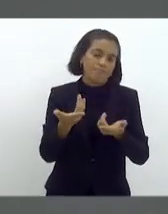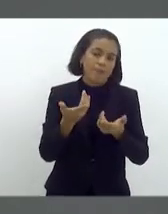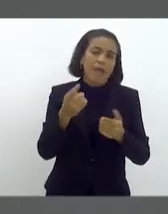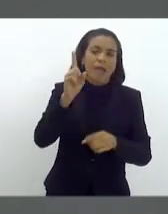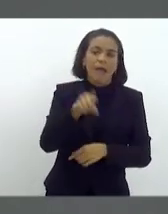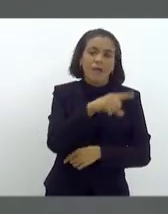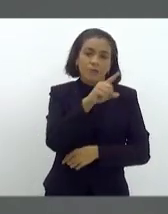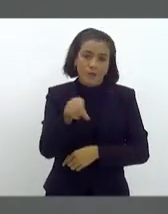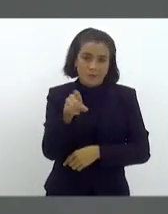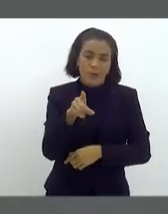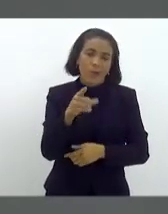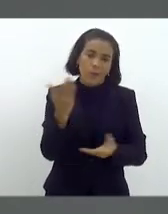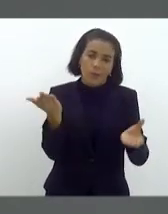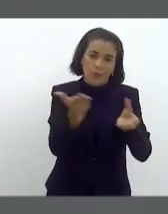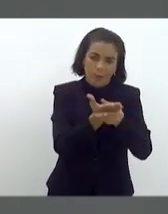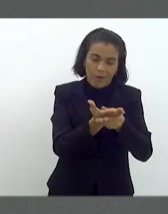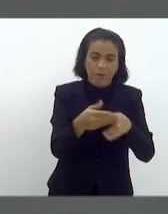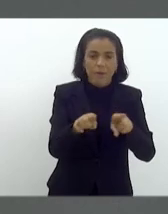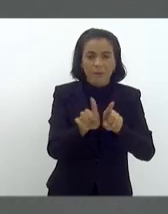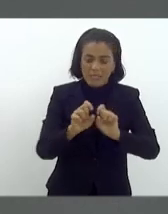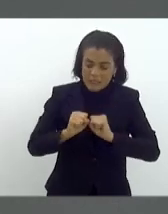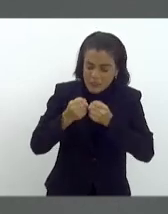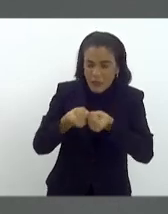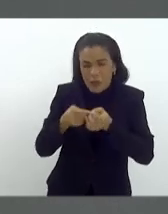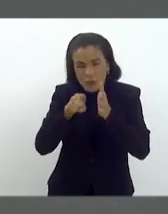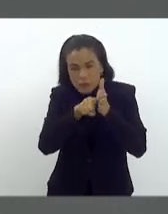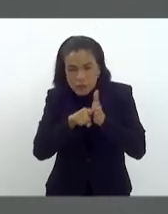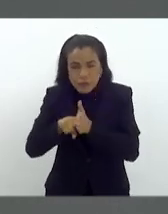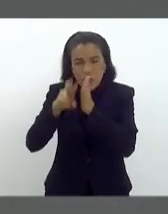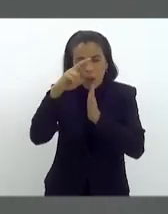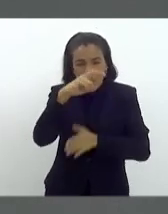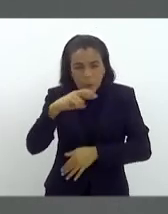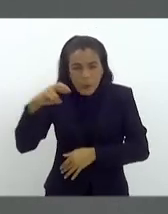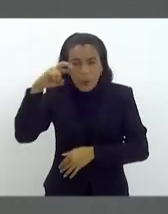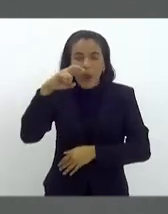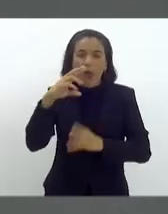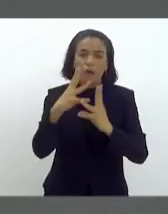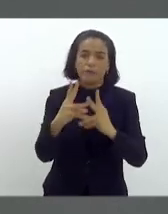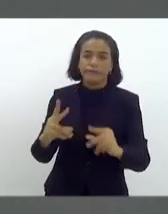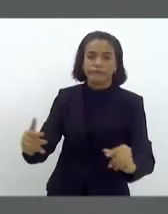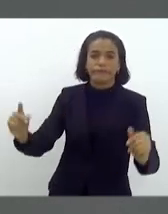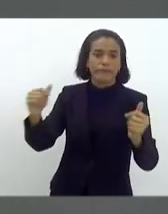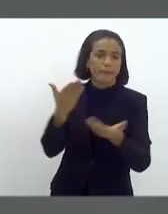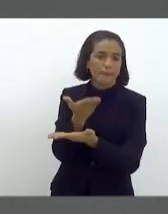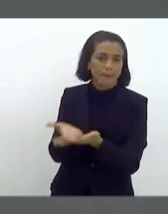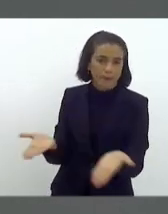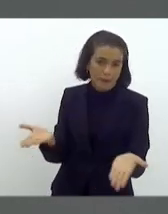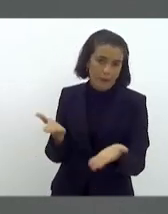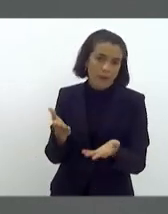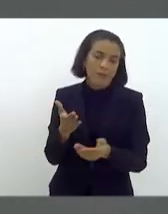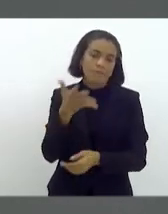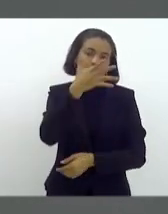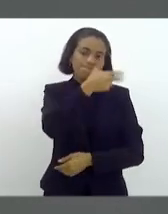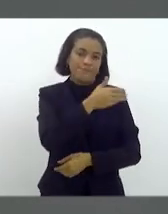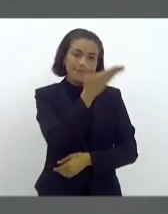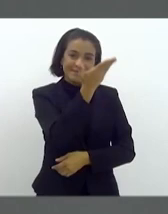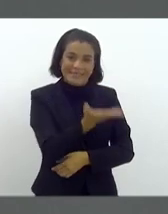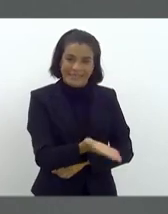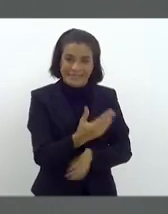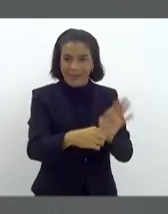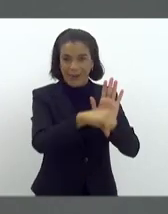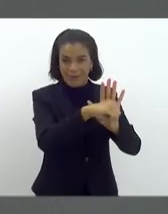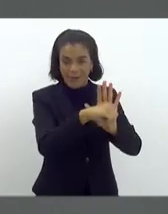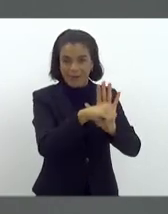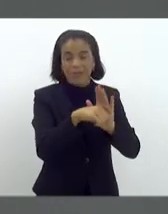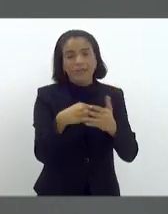do processo né E aquele todo esforço investigativo venha cair por terra Inglaterra levando uma absorção né E